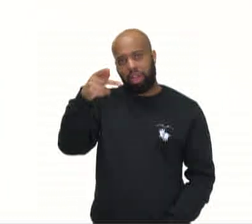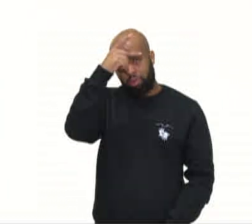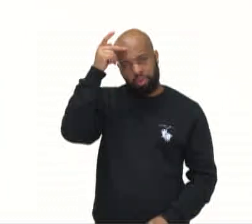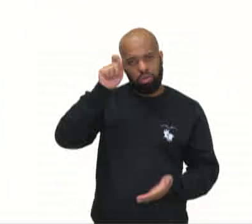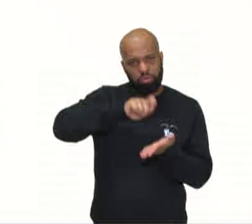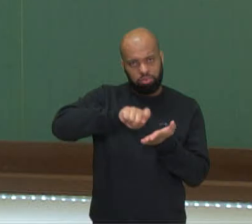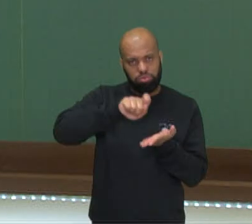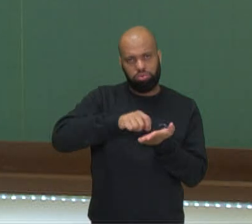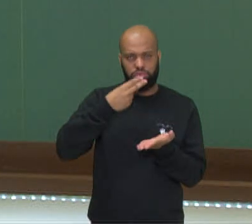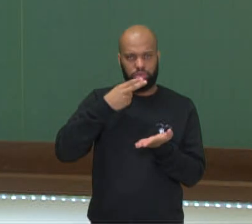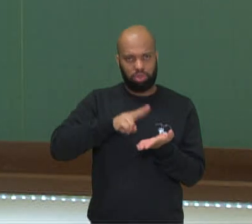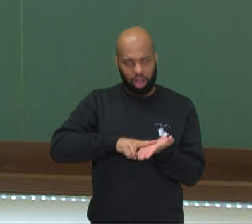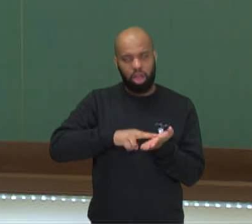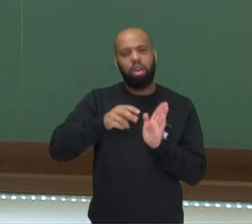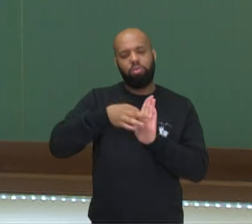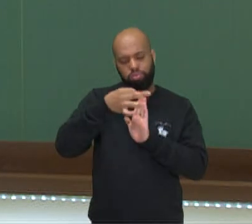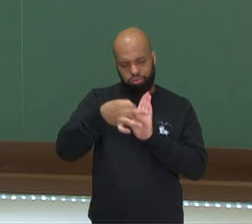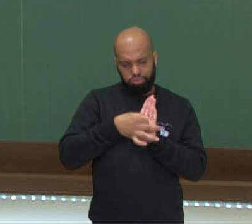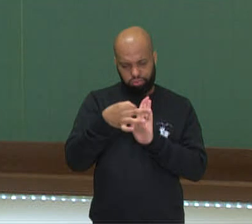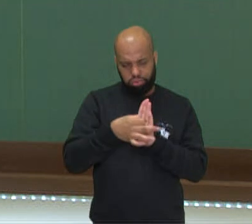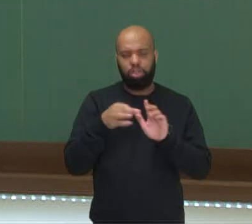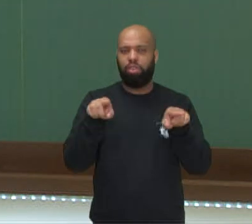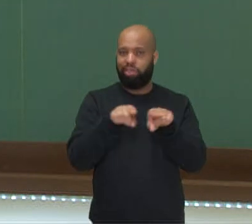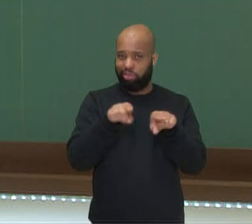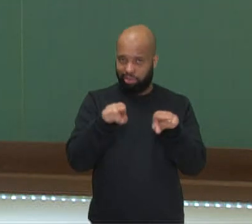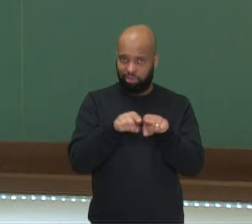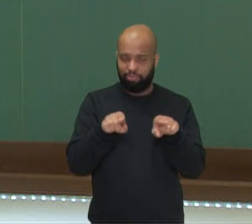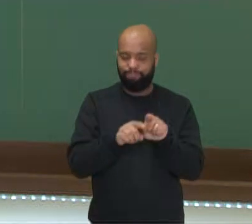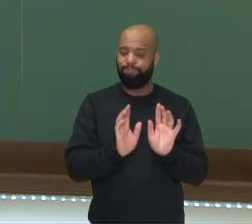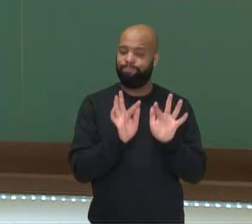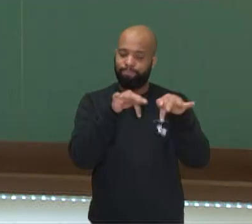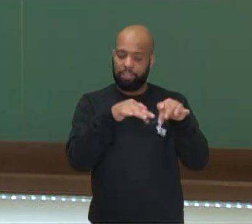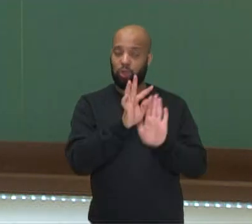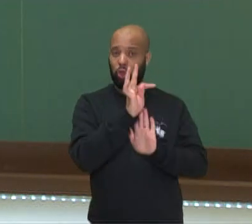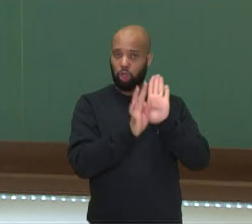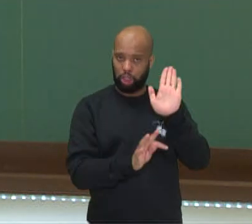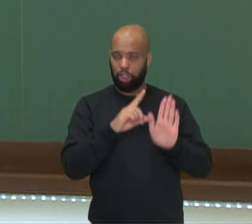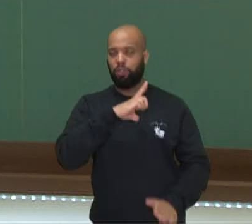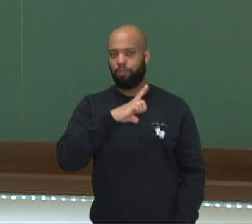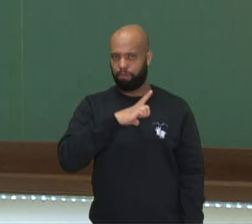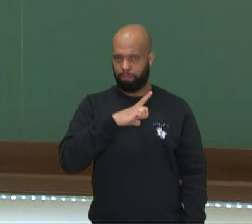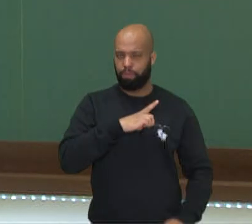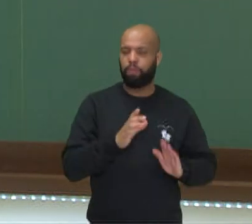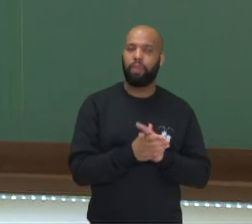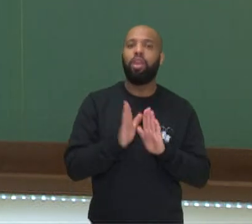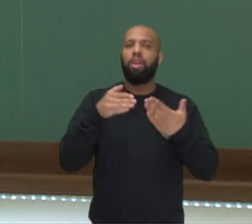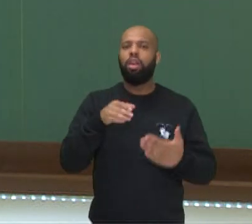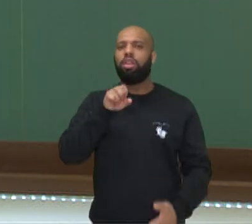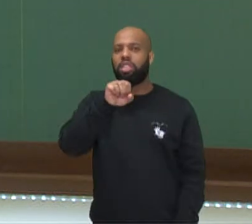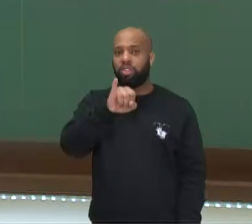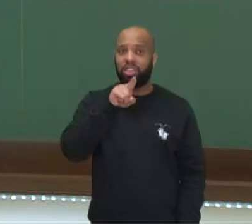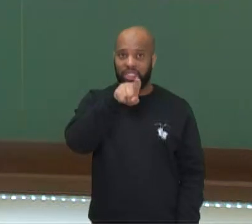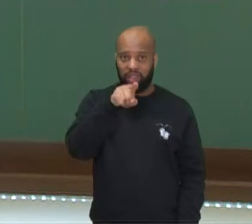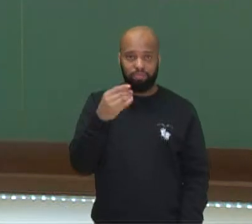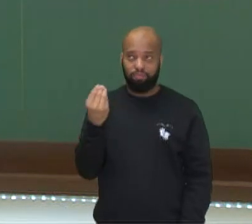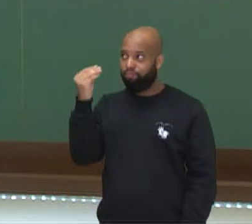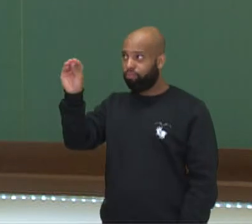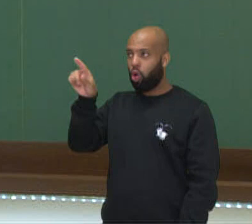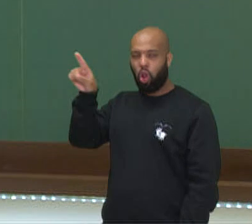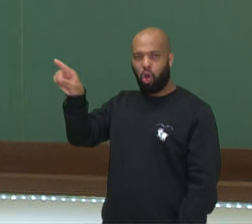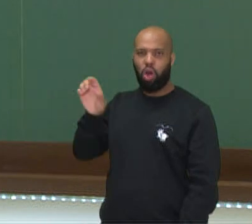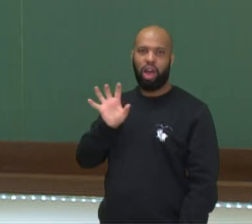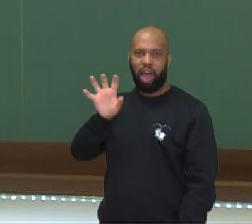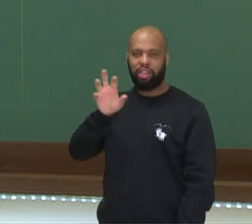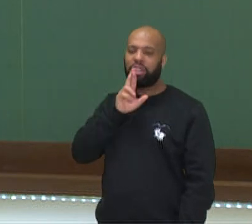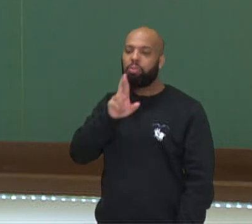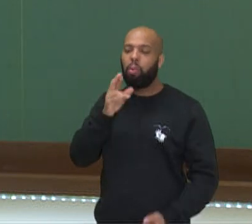ele argumentou, né, no final ali do texto. Então, se vocês colocaram uma resposta